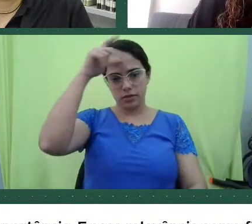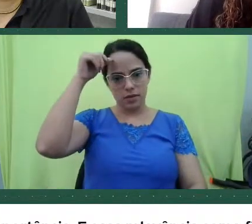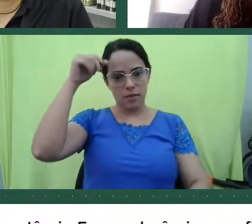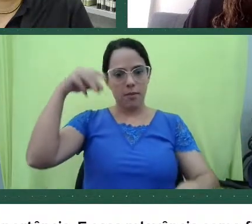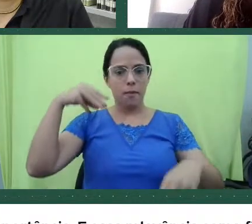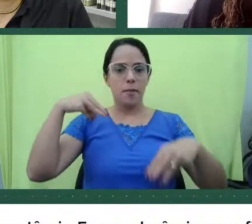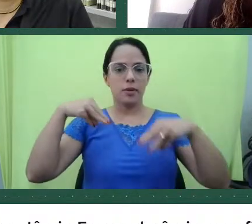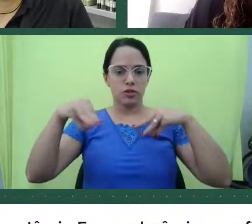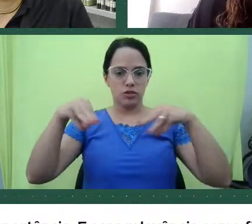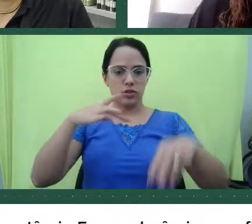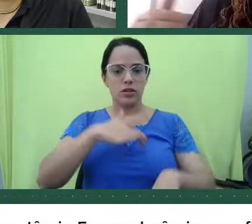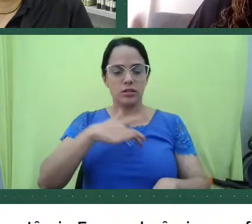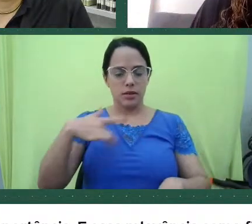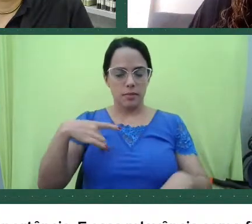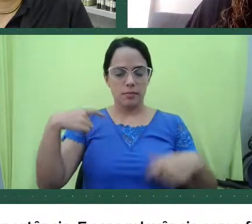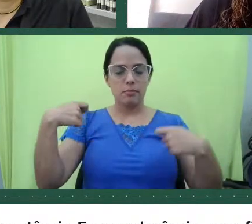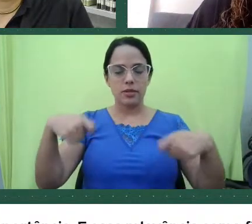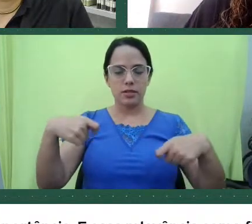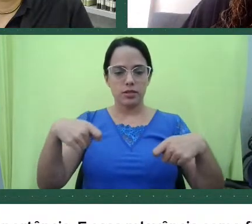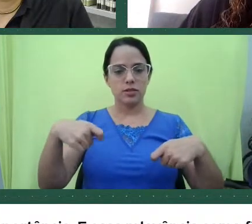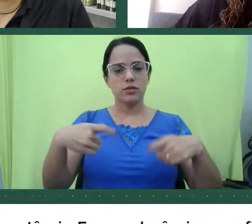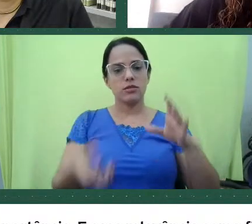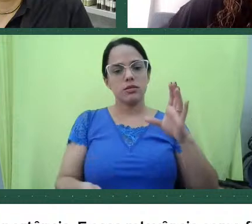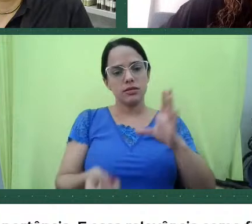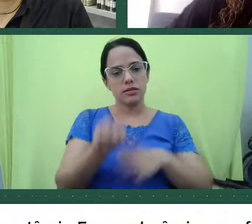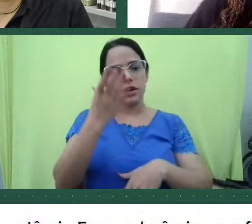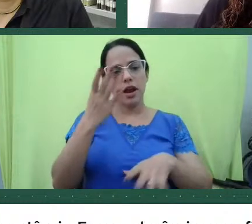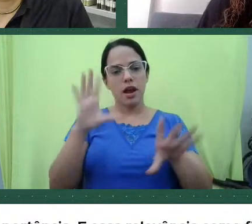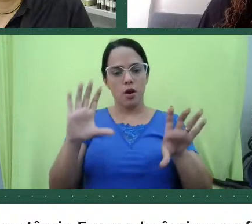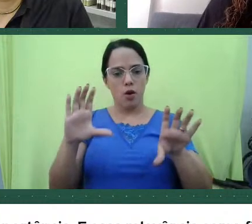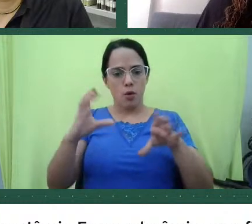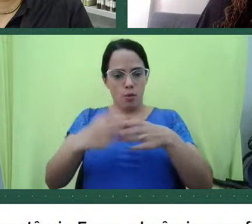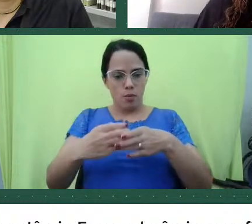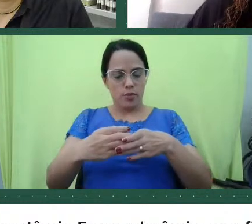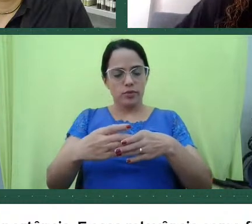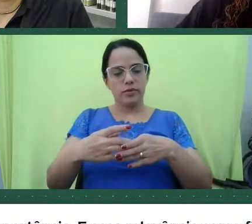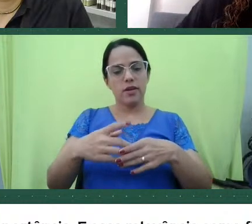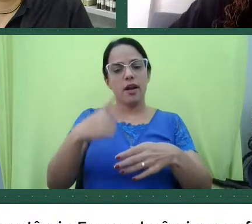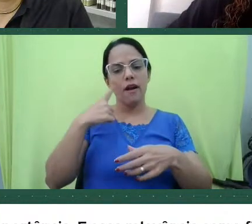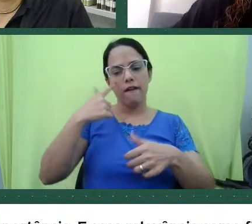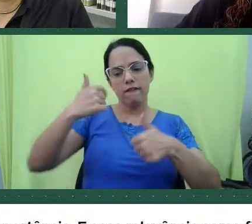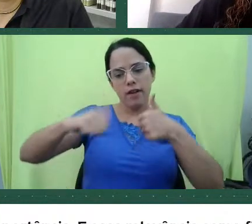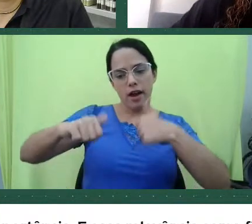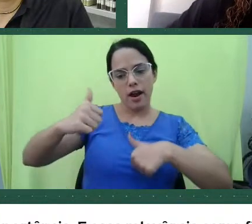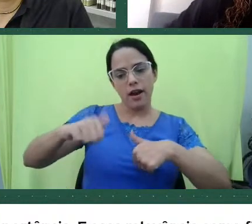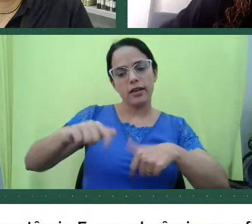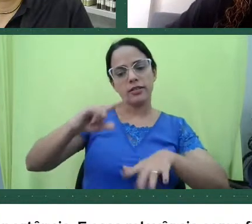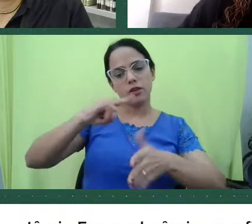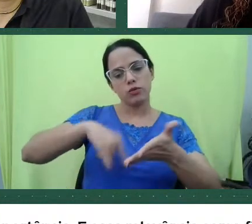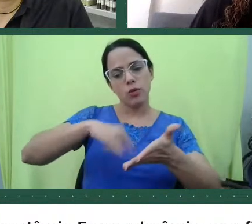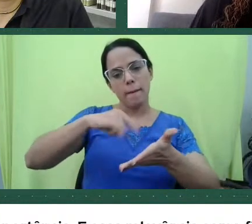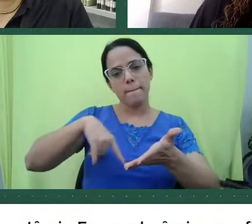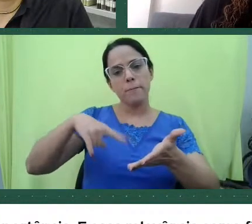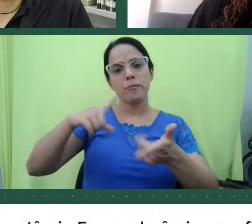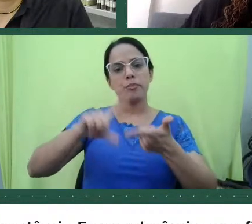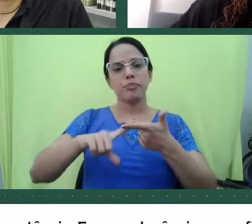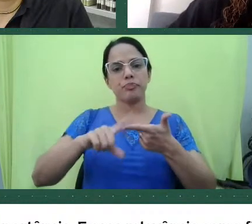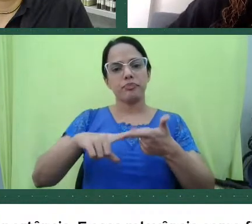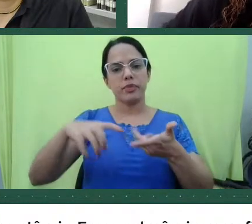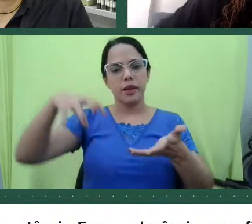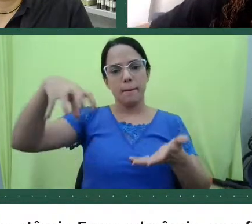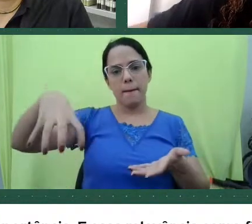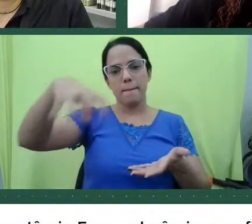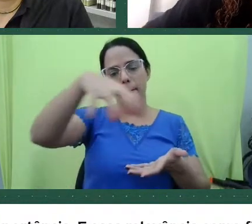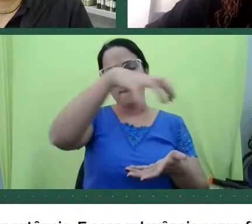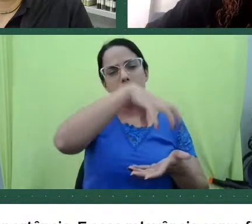eles precisam atentar, sim, para a criação das comissões permanentes de avaliação de documentos e nas unidades básicas